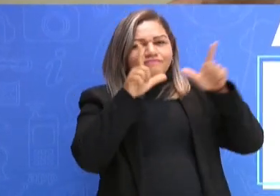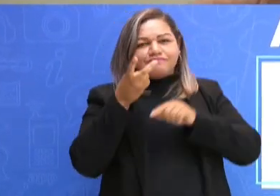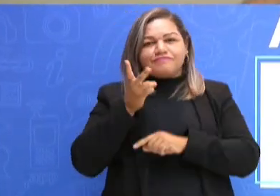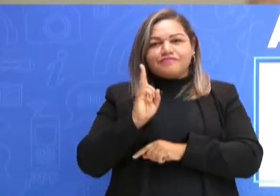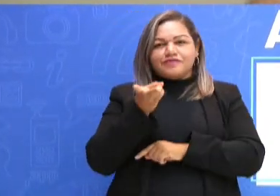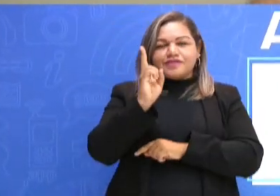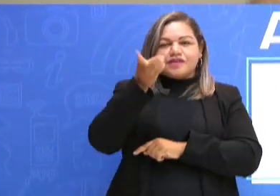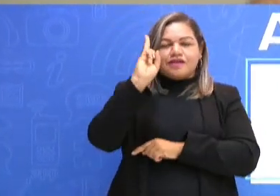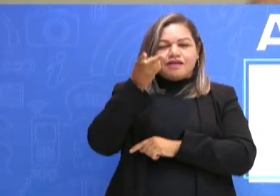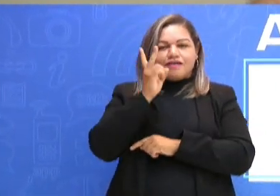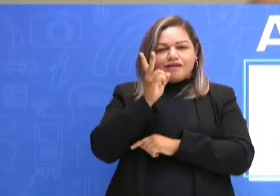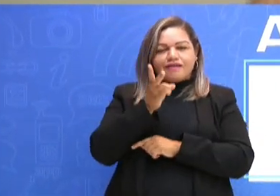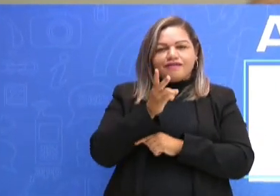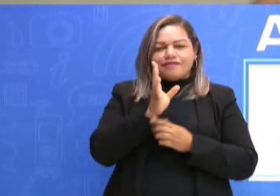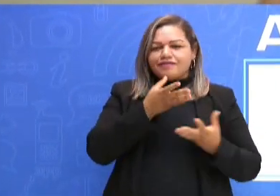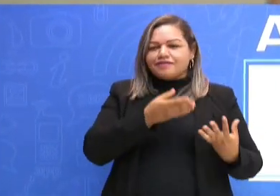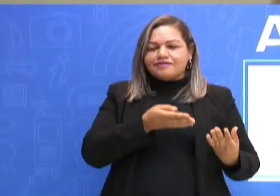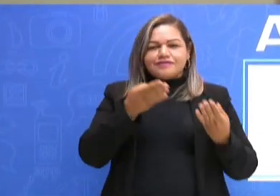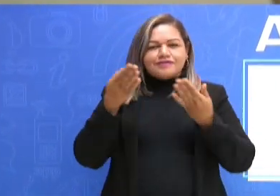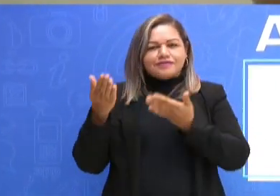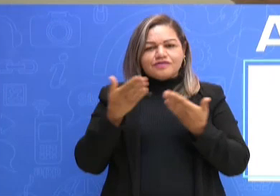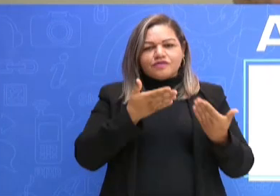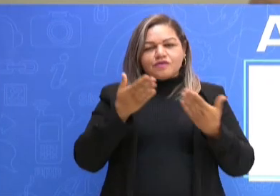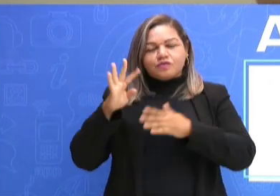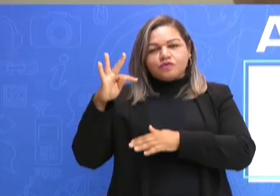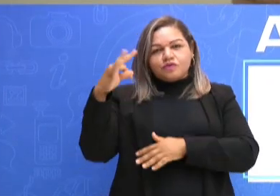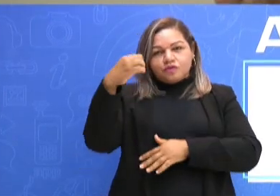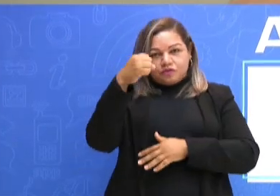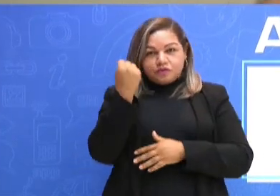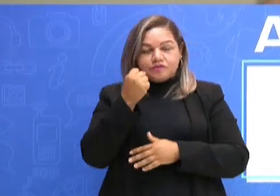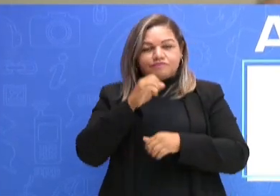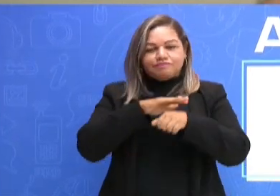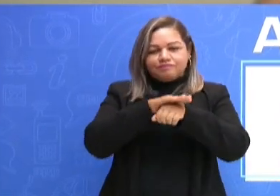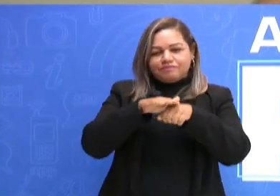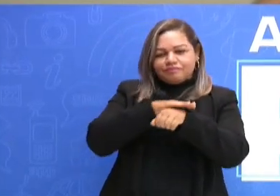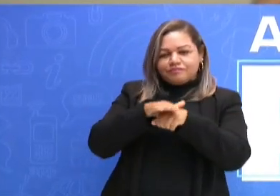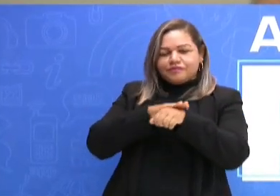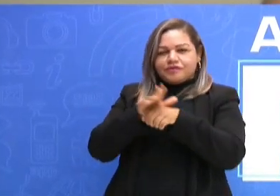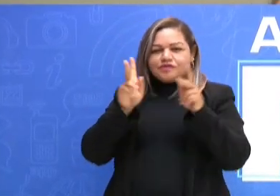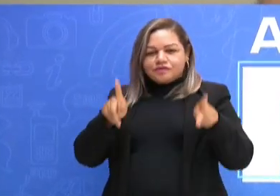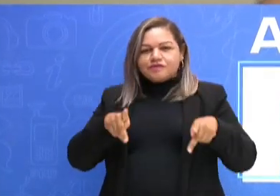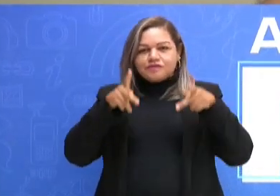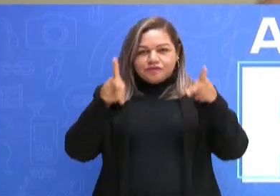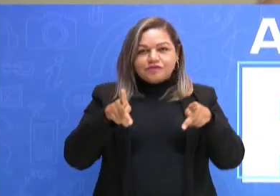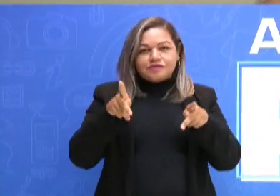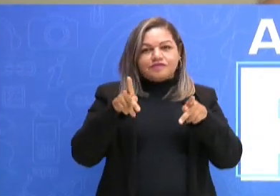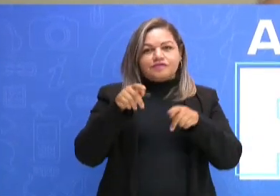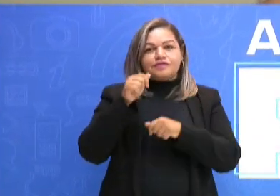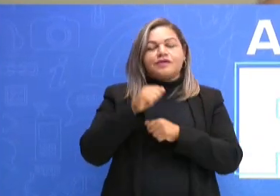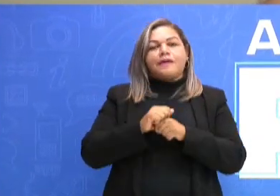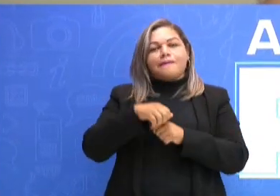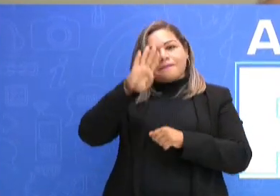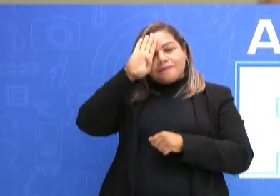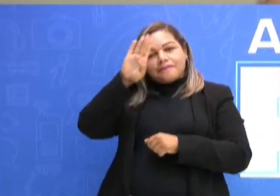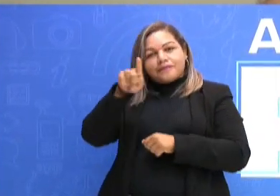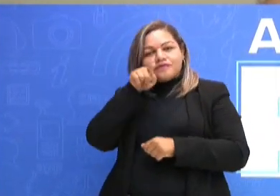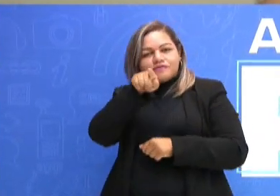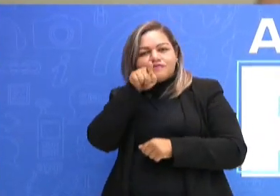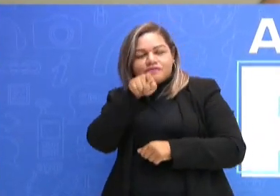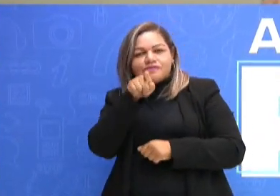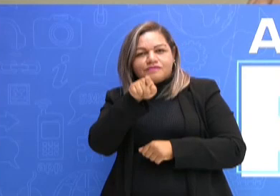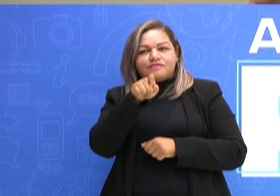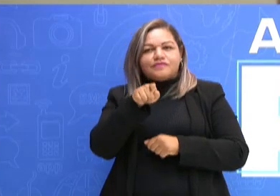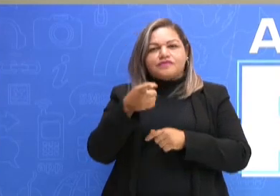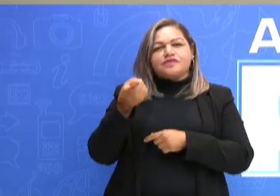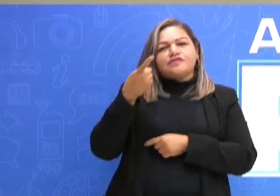muito prontamente, tem recebido todos nós para conversar com a população e principalmente você. Você que é telespectador,